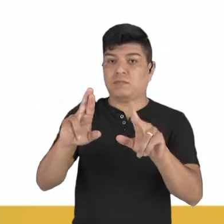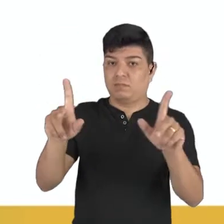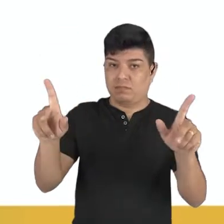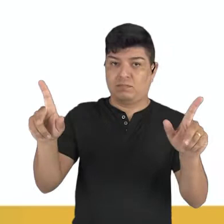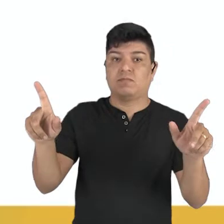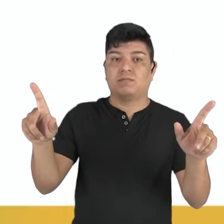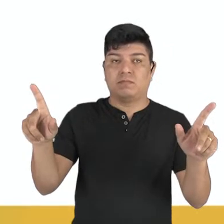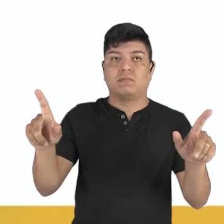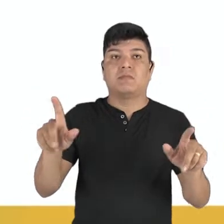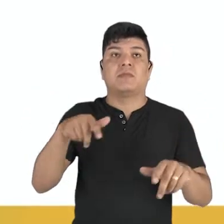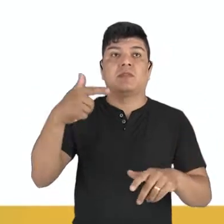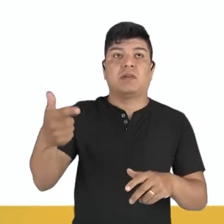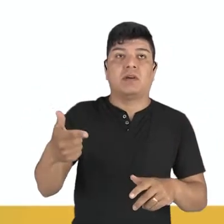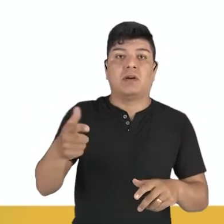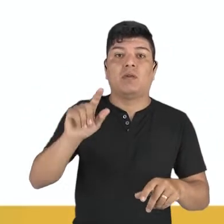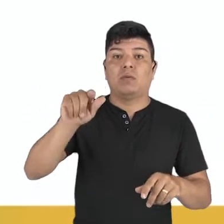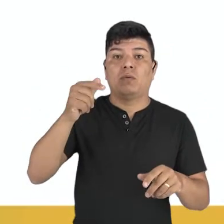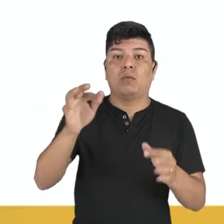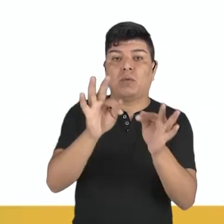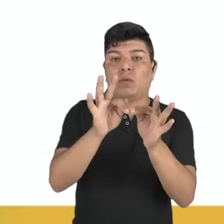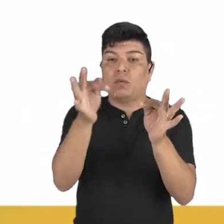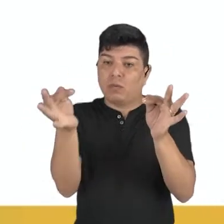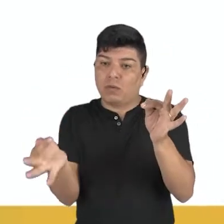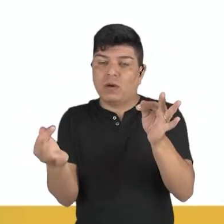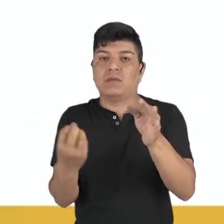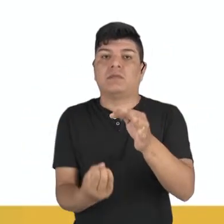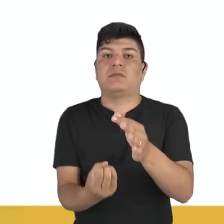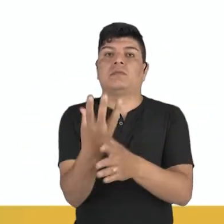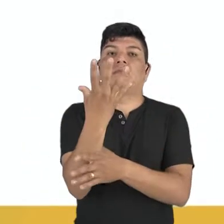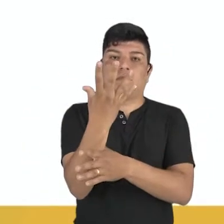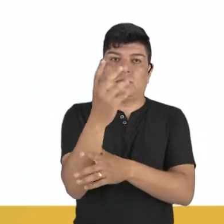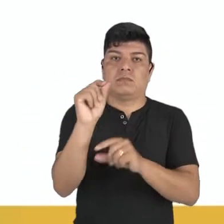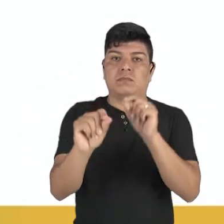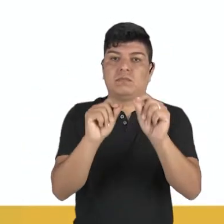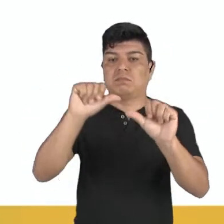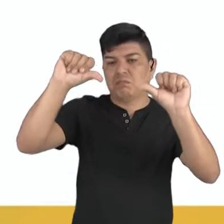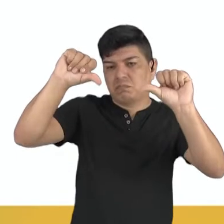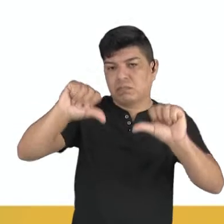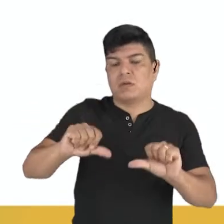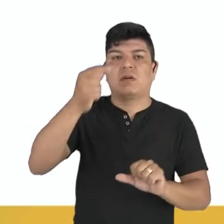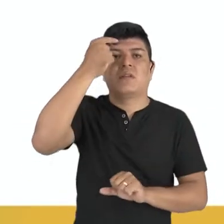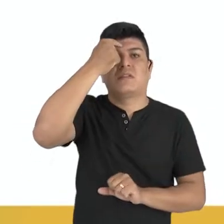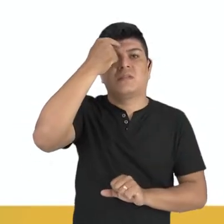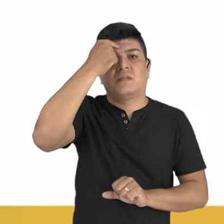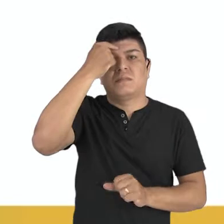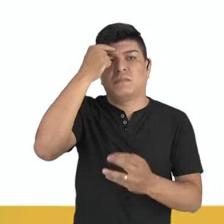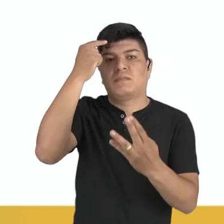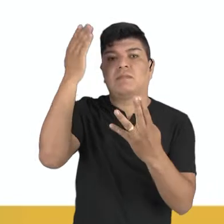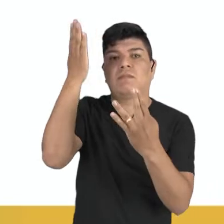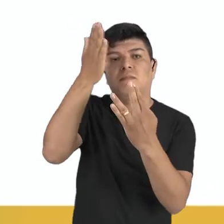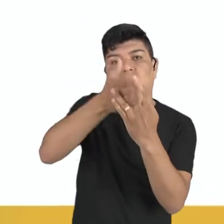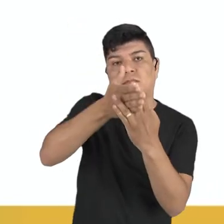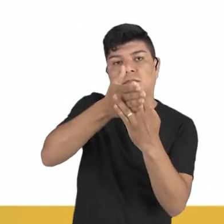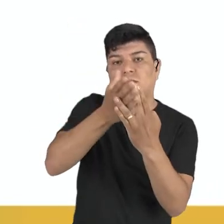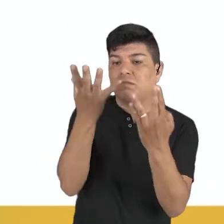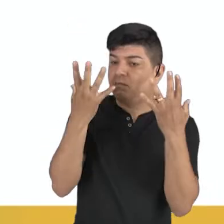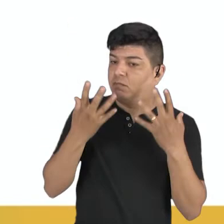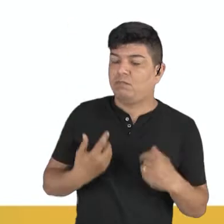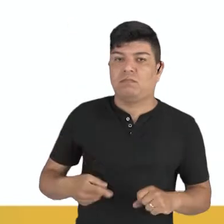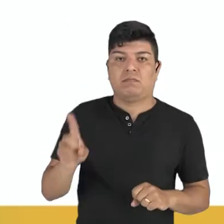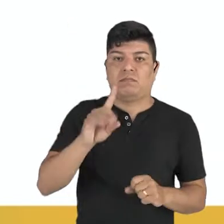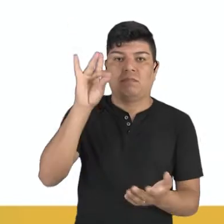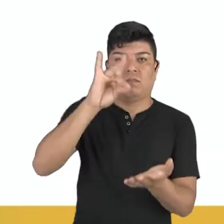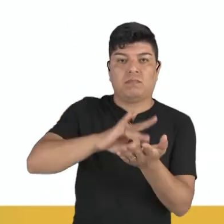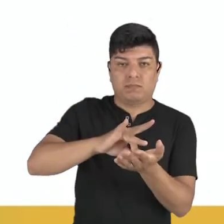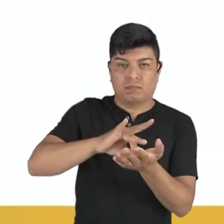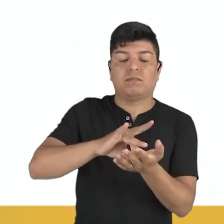contra-reforma já o arcadismo surge como como a decadência dos Pensamentos Marrocos que não condizem